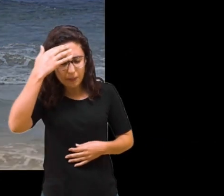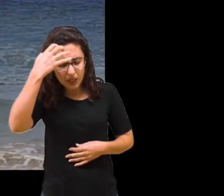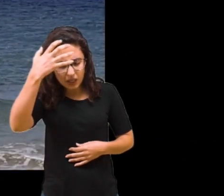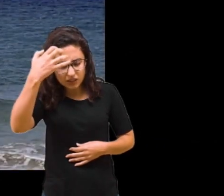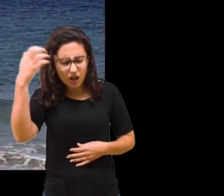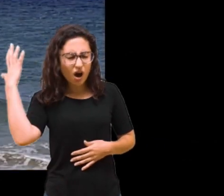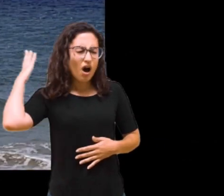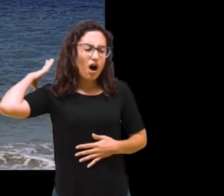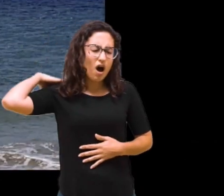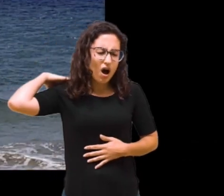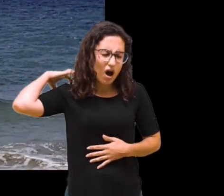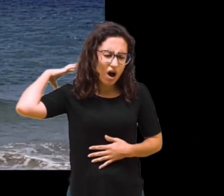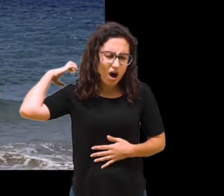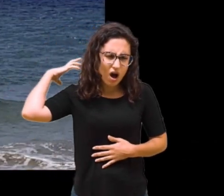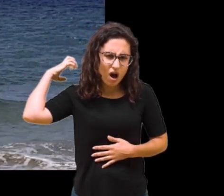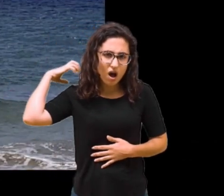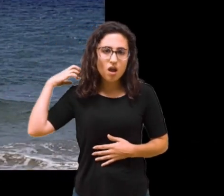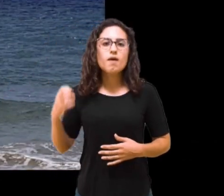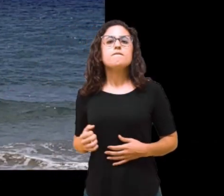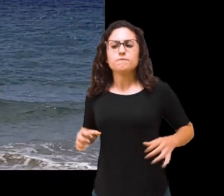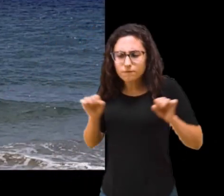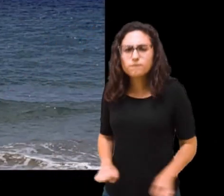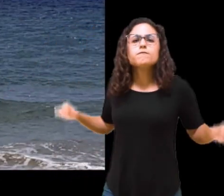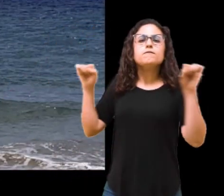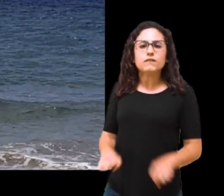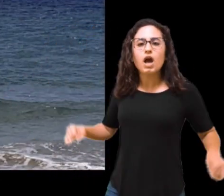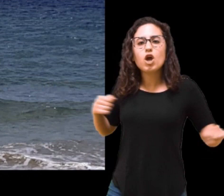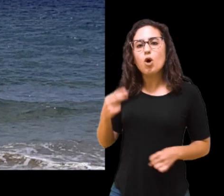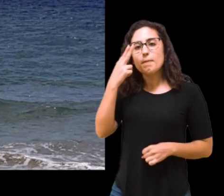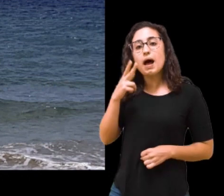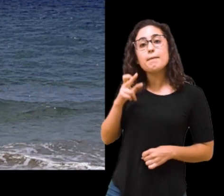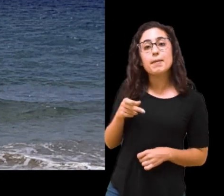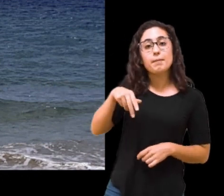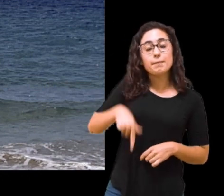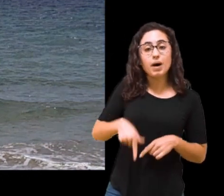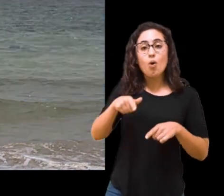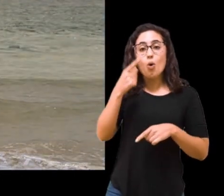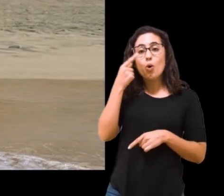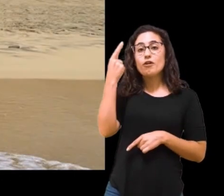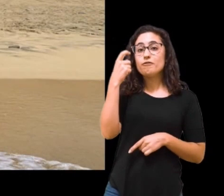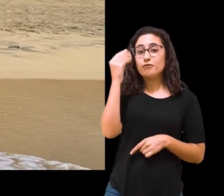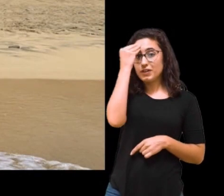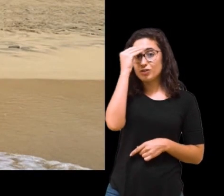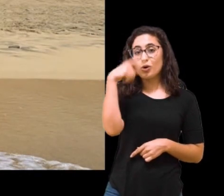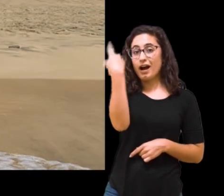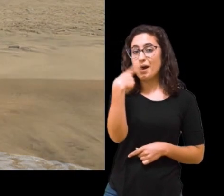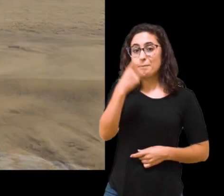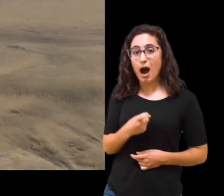minhas costas. Toca arrumar. Eu sou o pirata de perna de pau, de olho de vidro e de cara de mau. Terra à